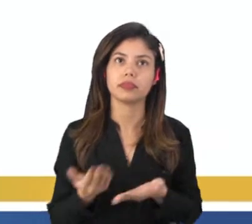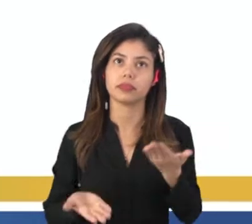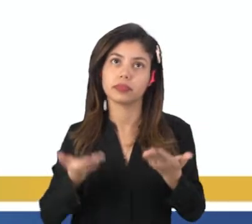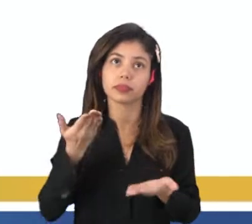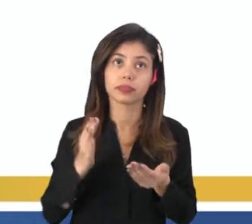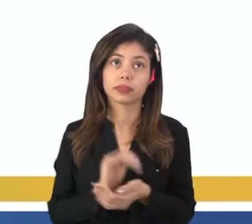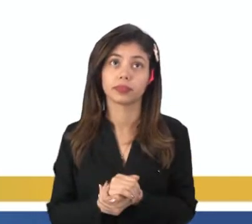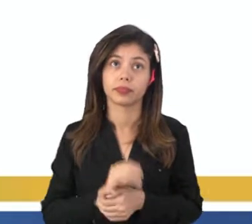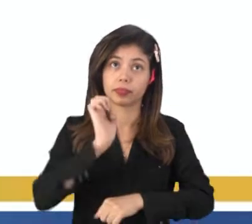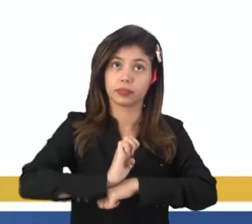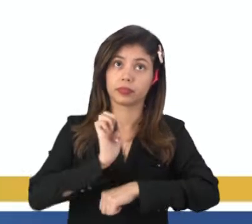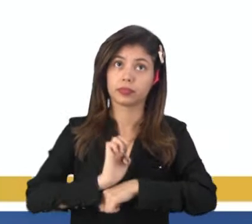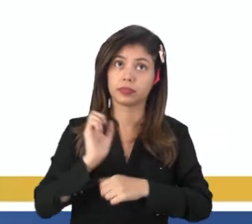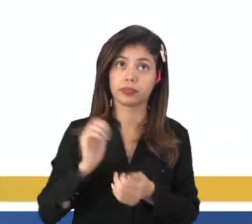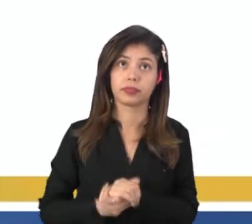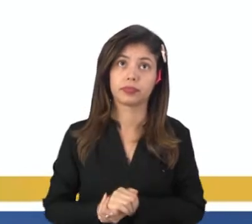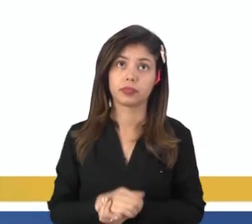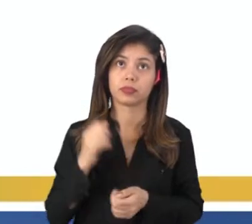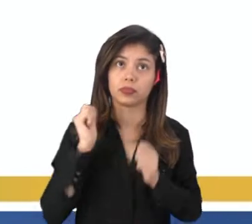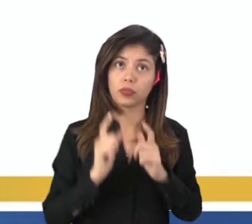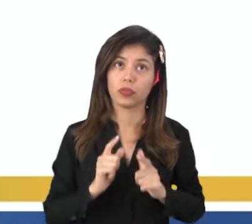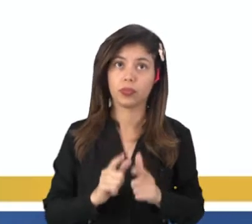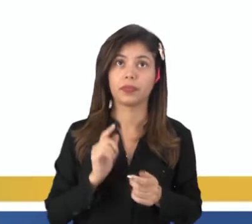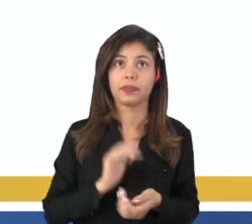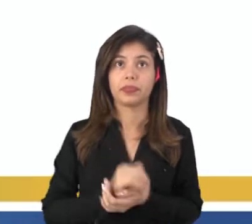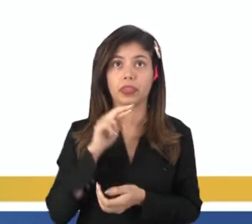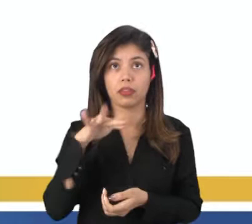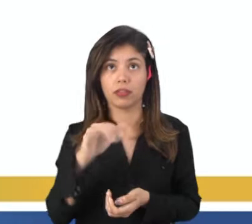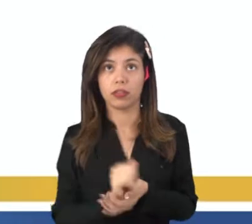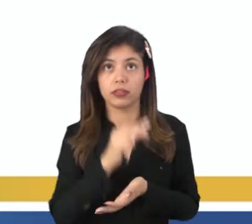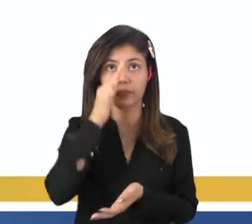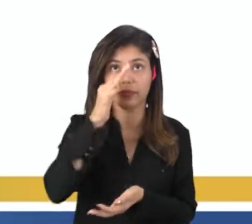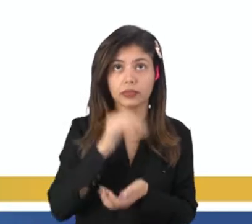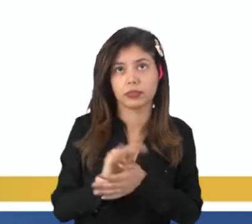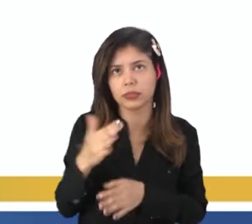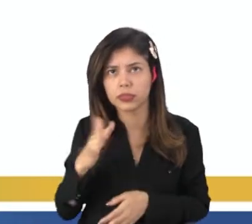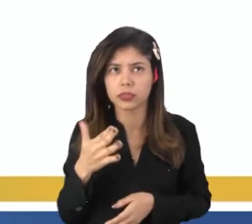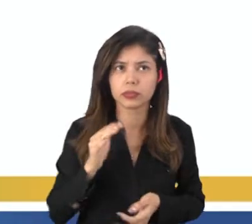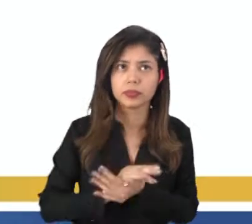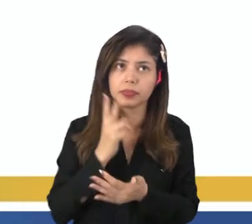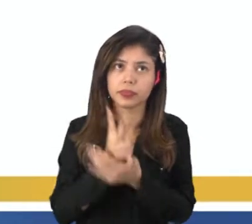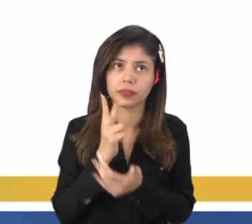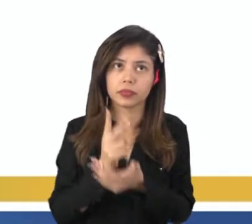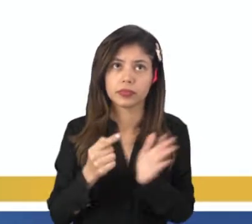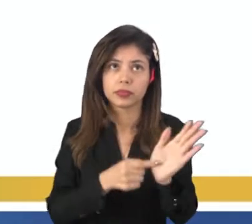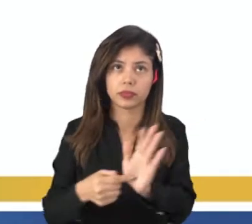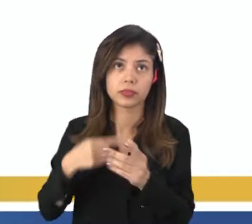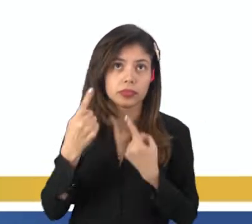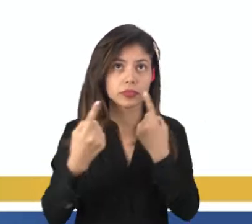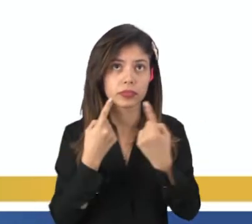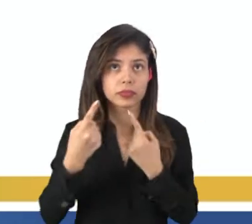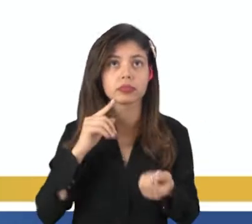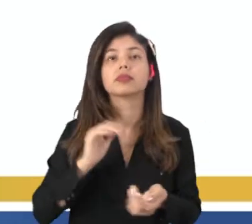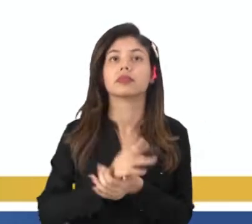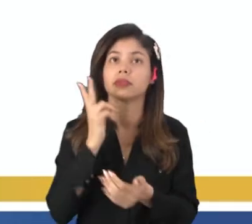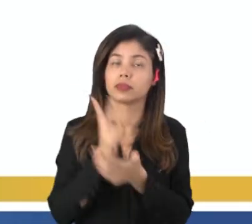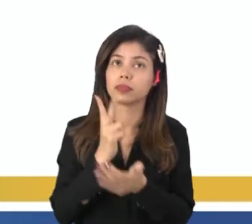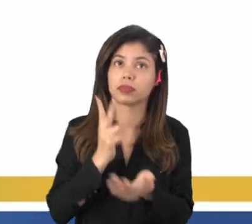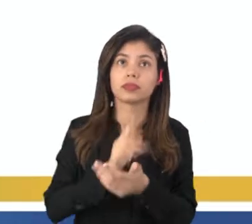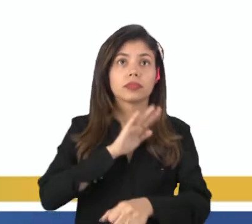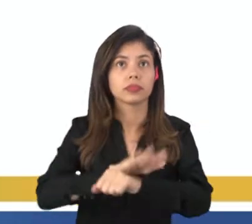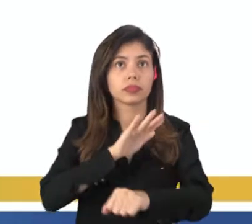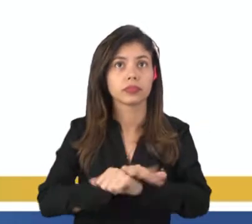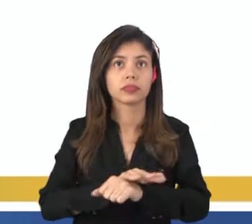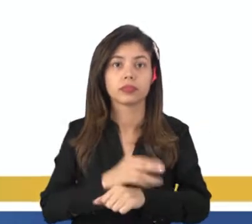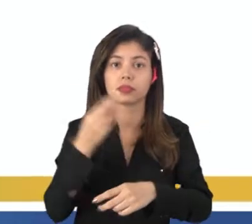ambiental é o estado de um ecossistema onde fauna e flora são mais ou menos constantes, evidenciando uma relação de dependência e